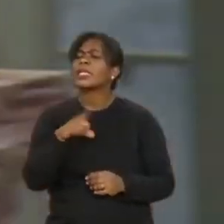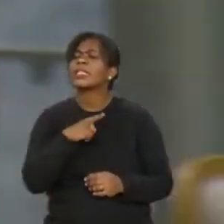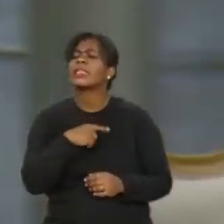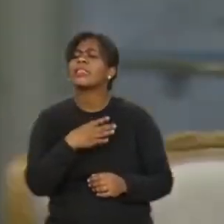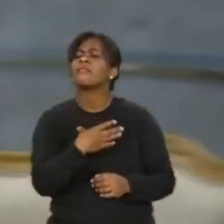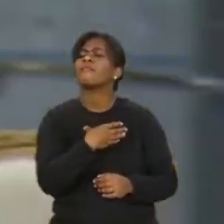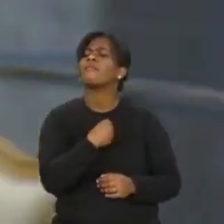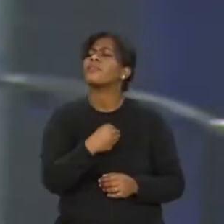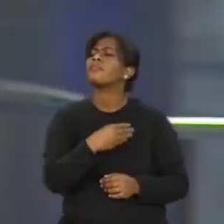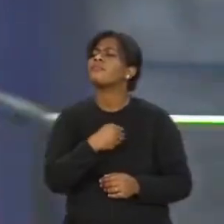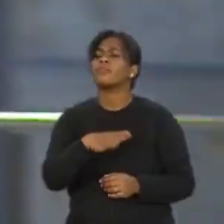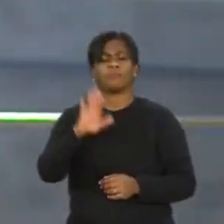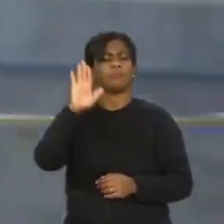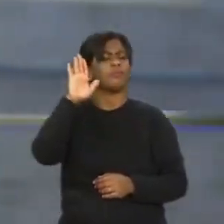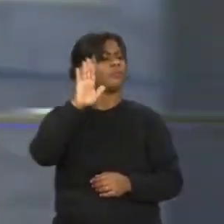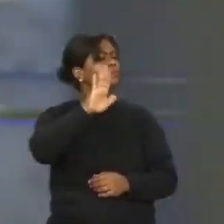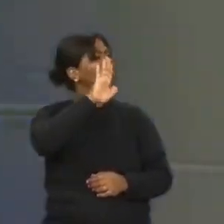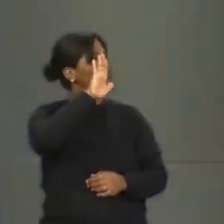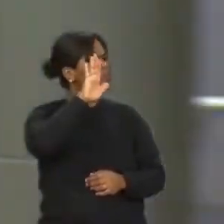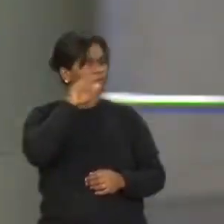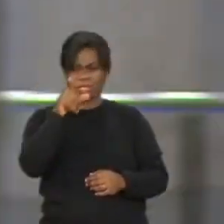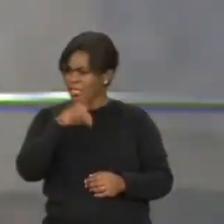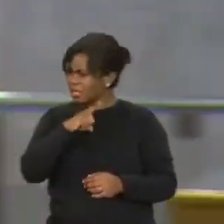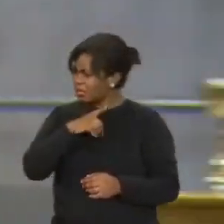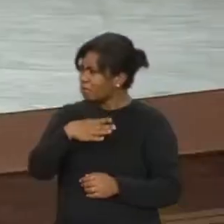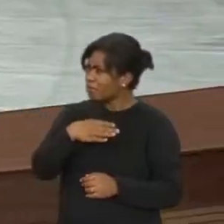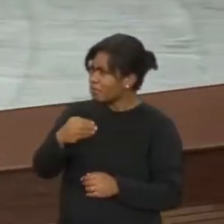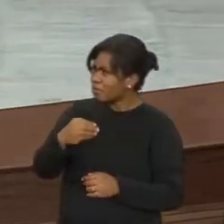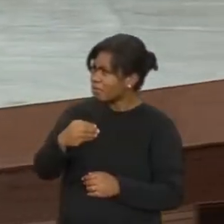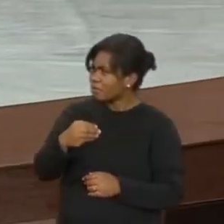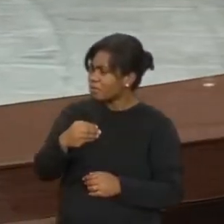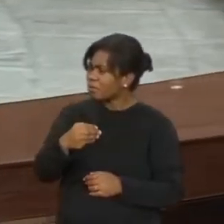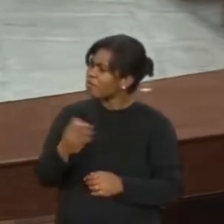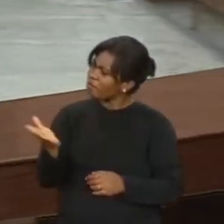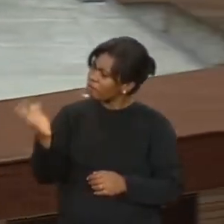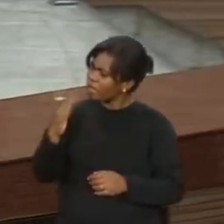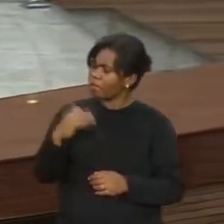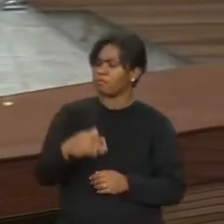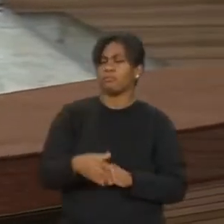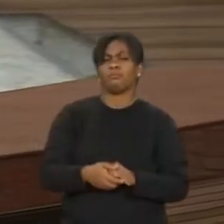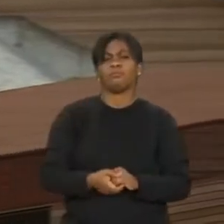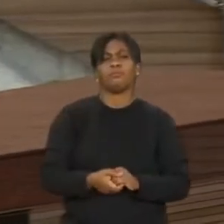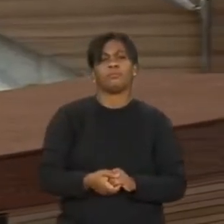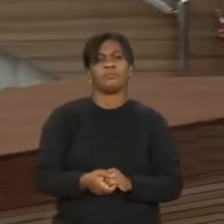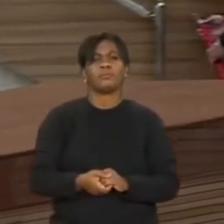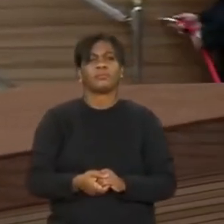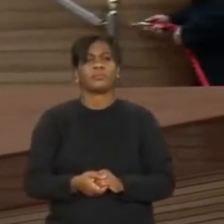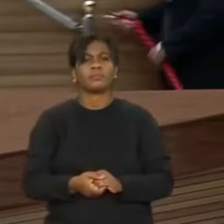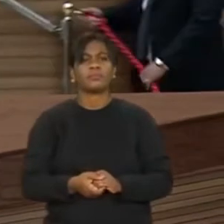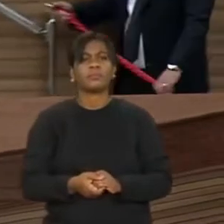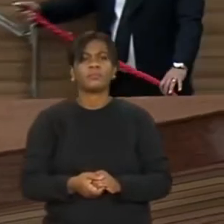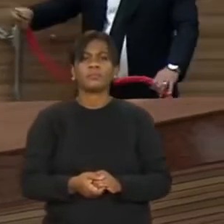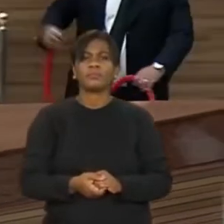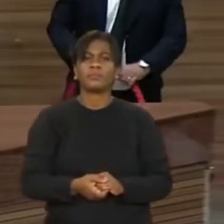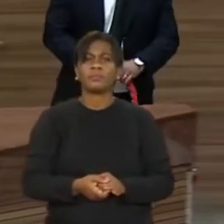a mão, filhos. Levante a mão, a senhora tem filhos? Vem cá. Senhora aqui, é.